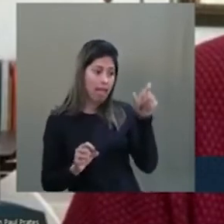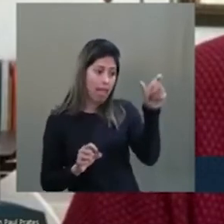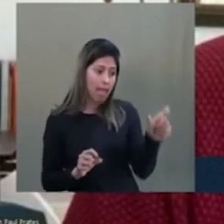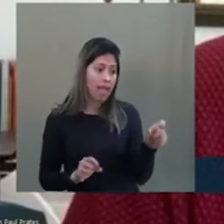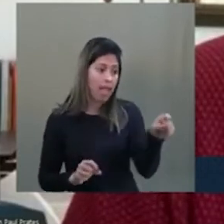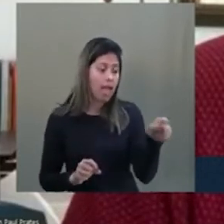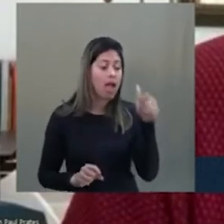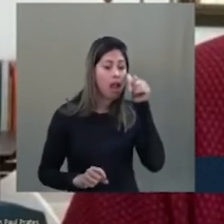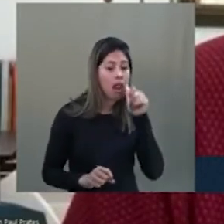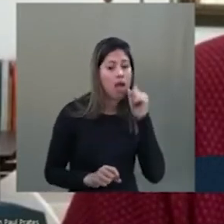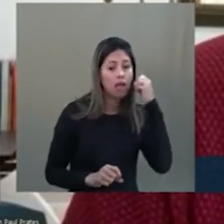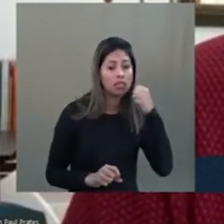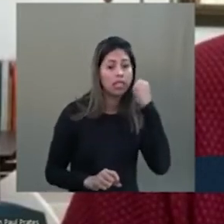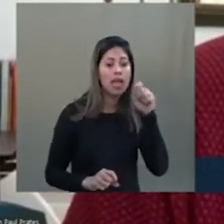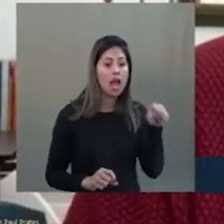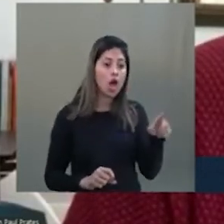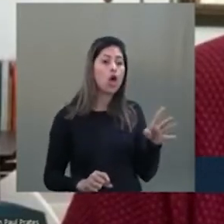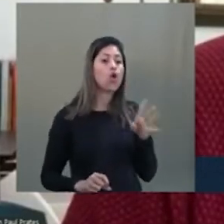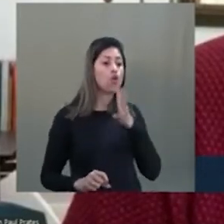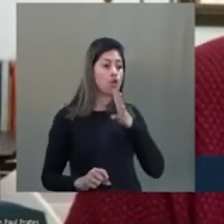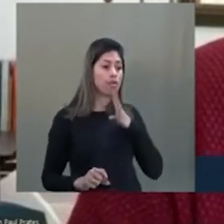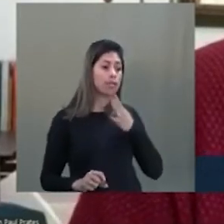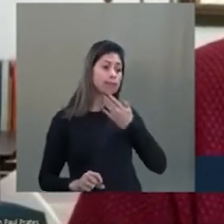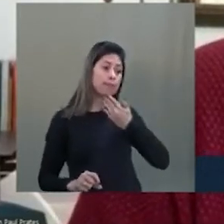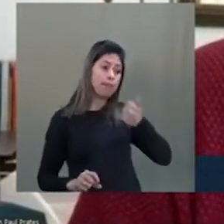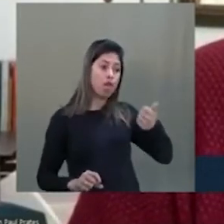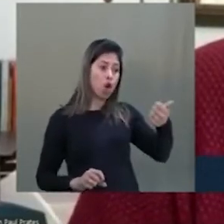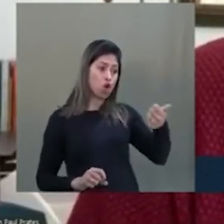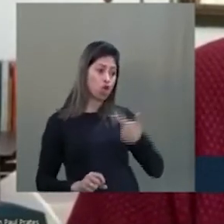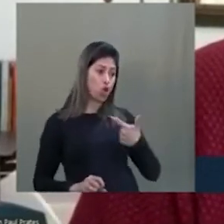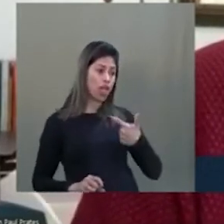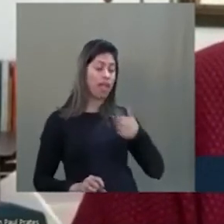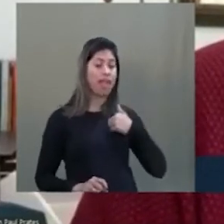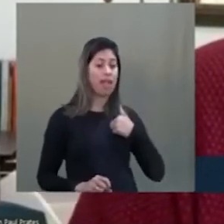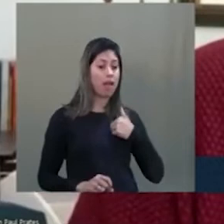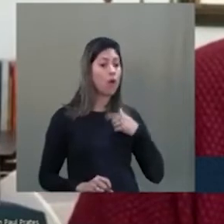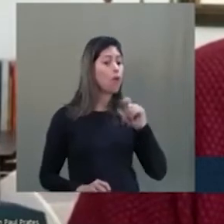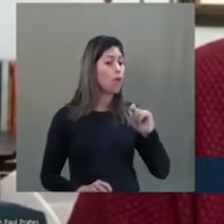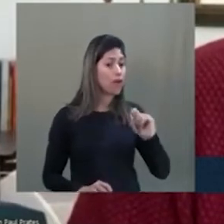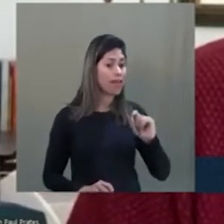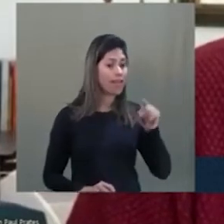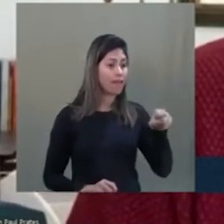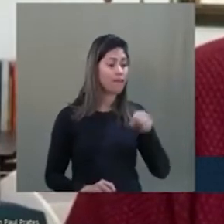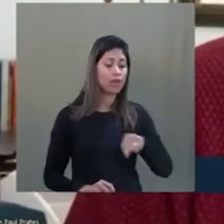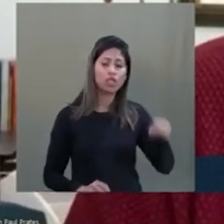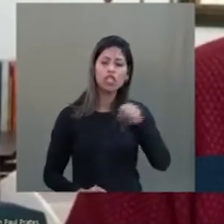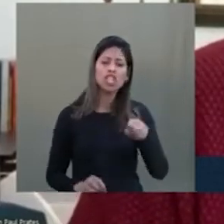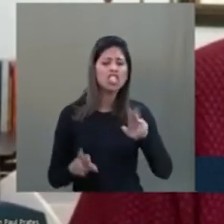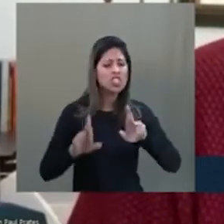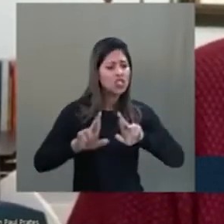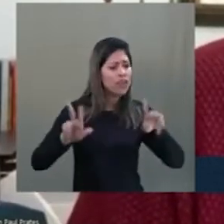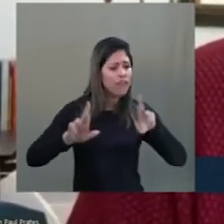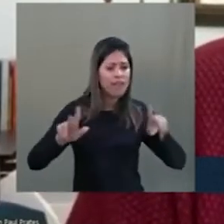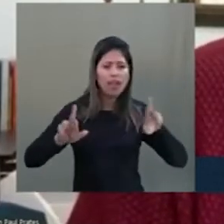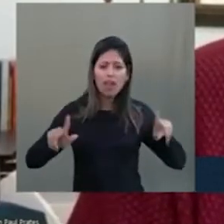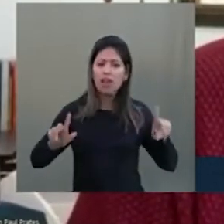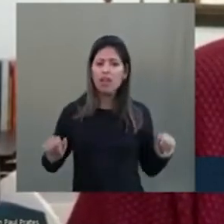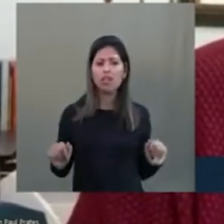conhecedora desse assunto até bem mais do que eu. Mas as situações são distintas que Vossa Excelência estão falando. Uma coisa